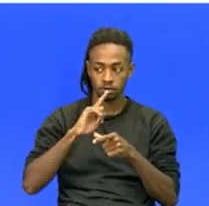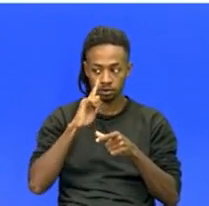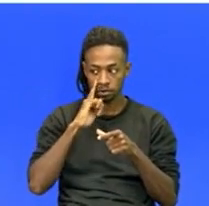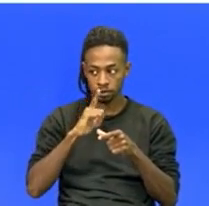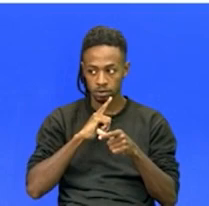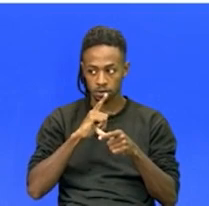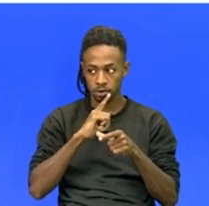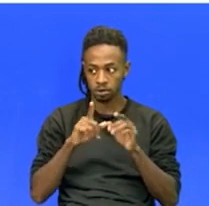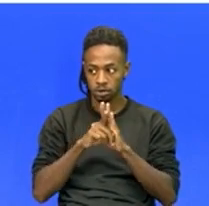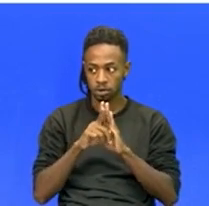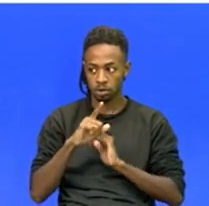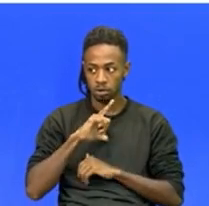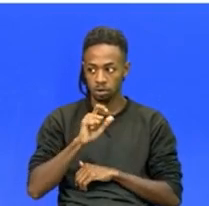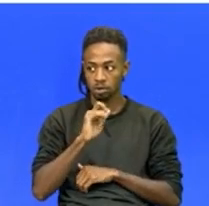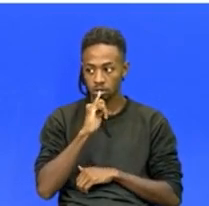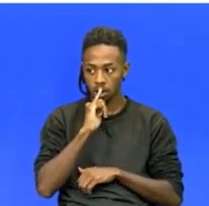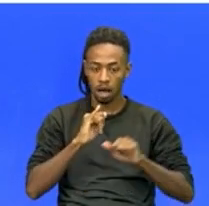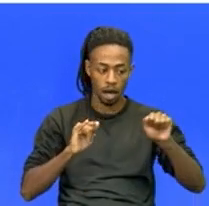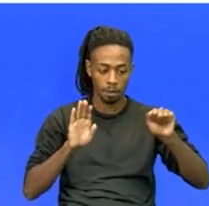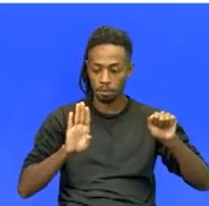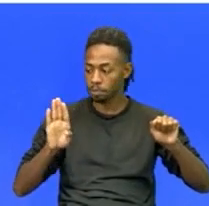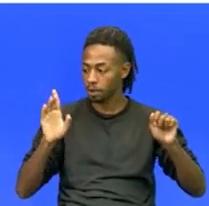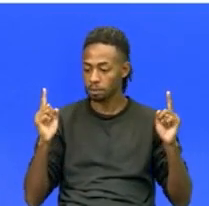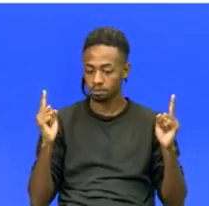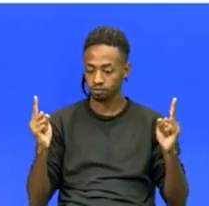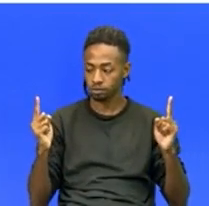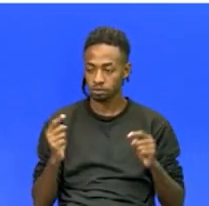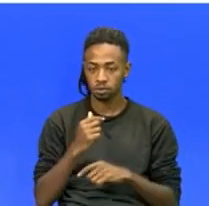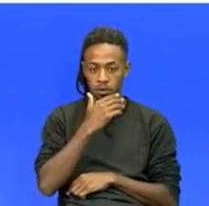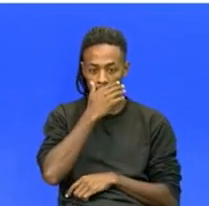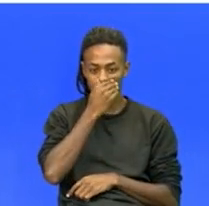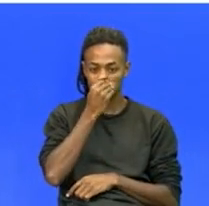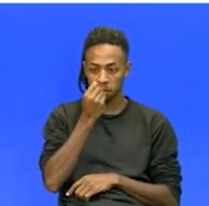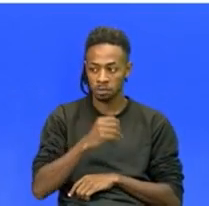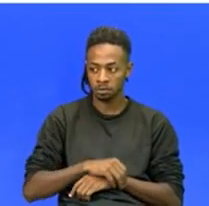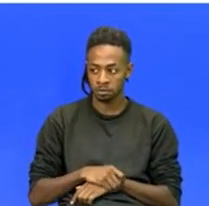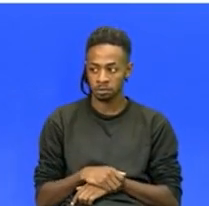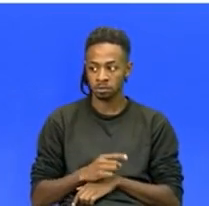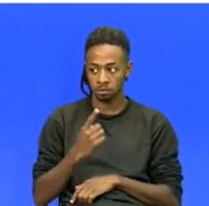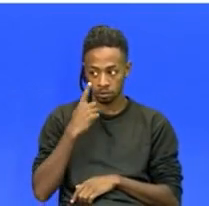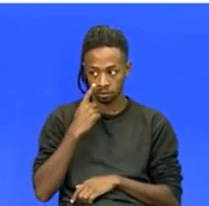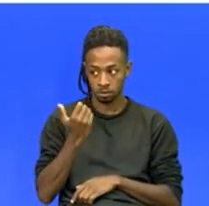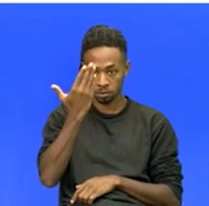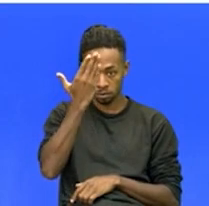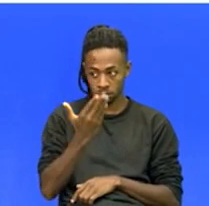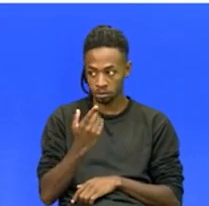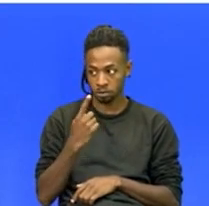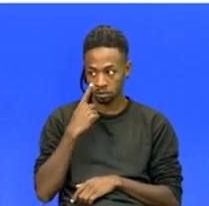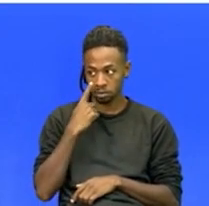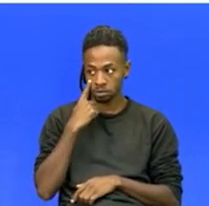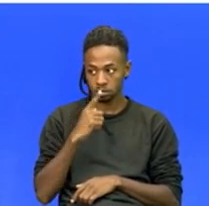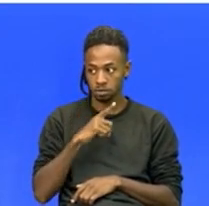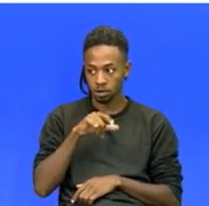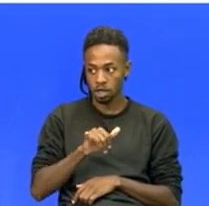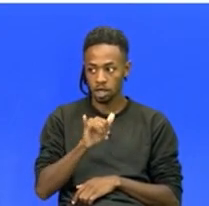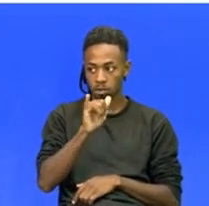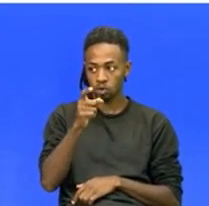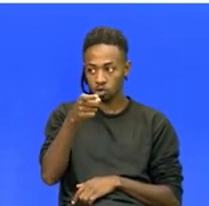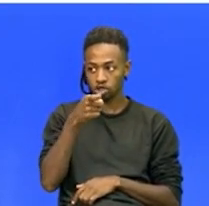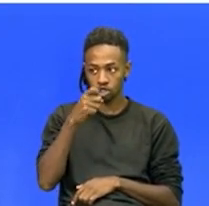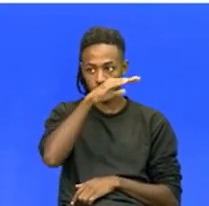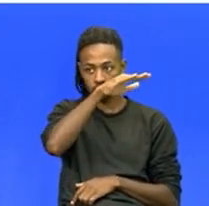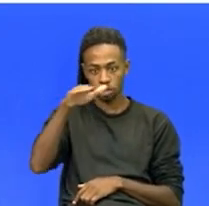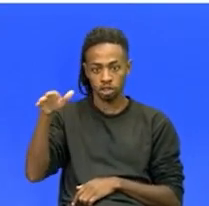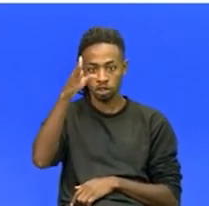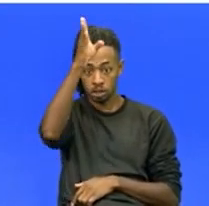local nessa bola aqui de entre A e B. Esses são os eixos, ó, eixo Y e eixo X. Tá? E aqui seria